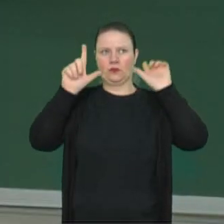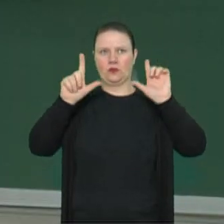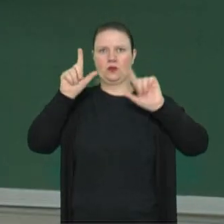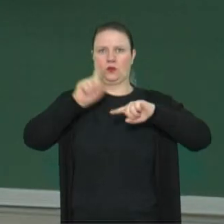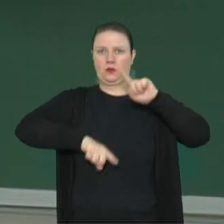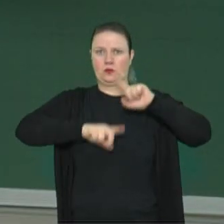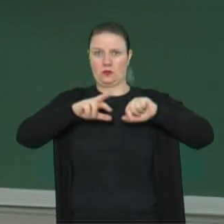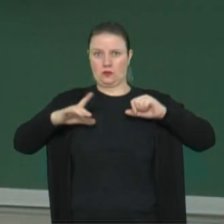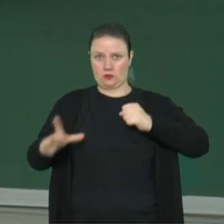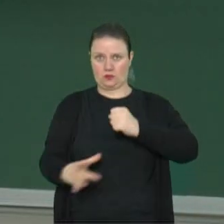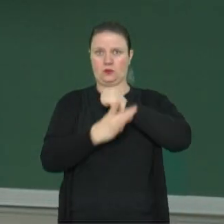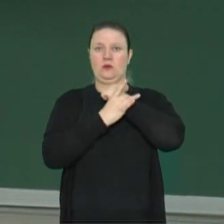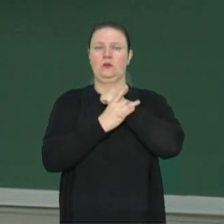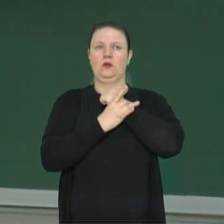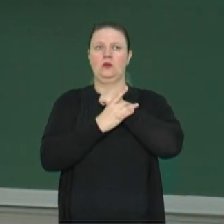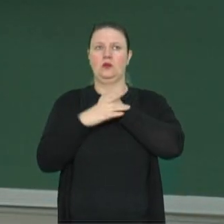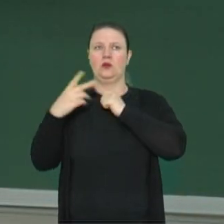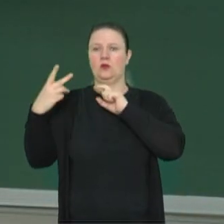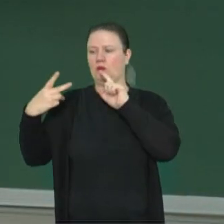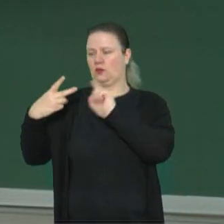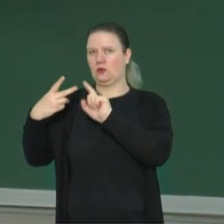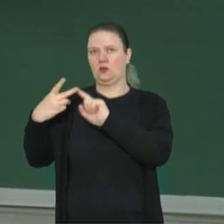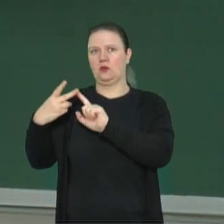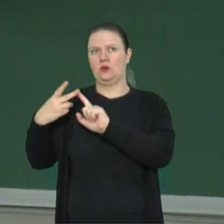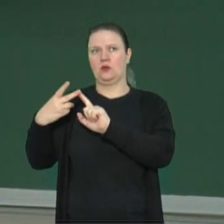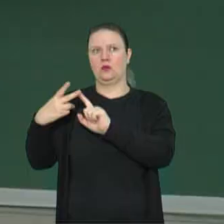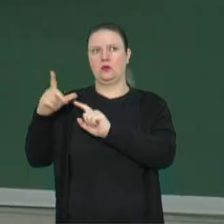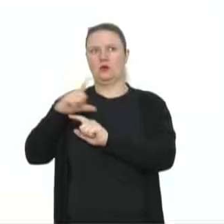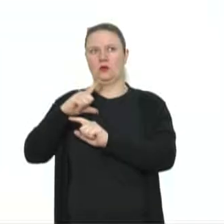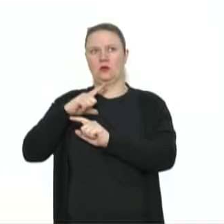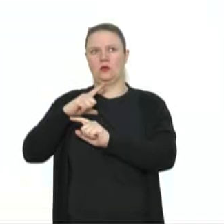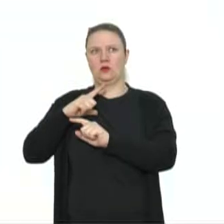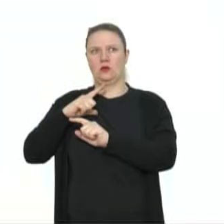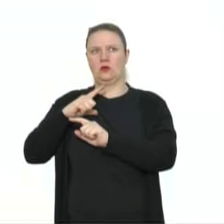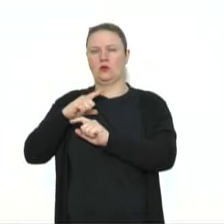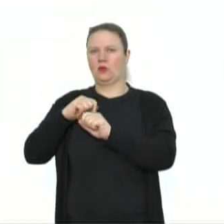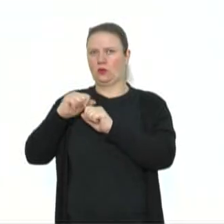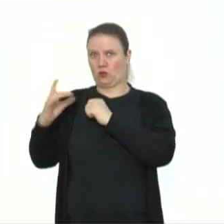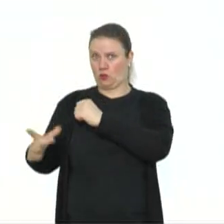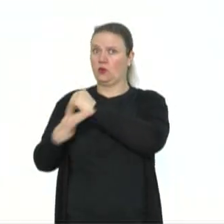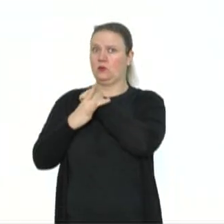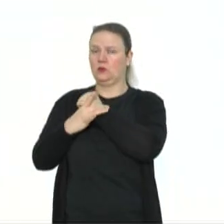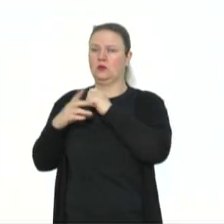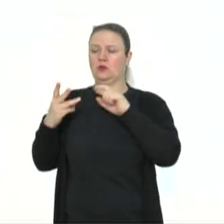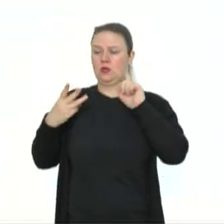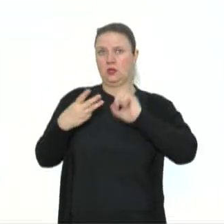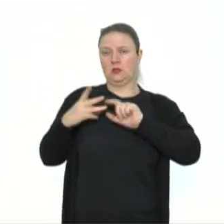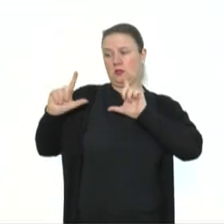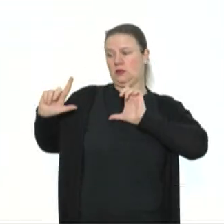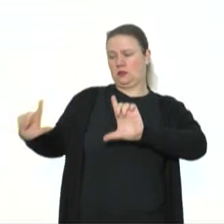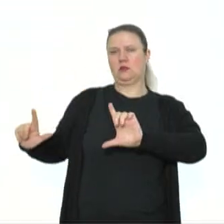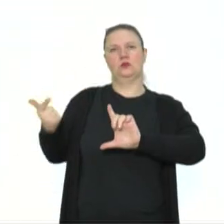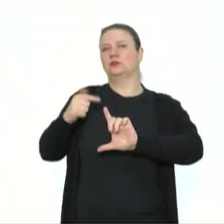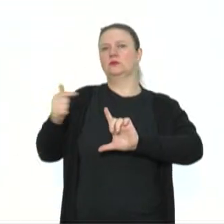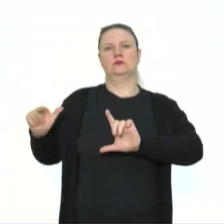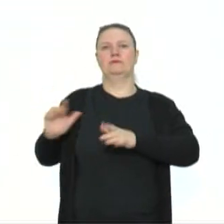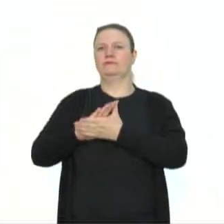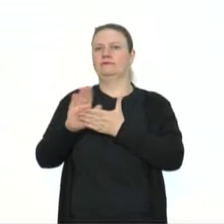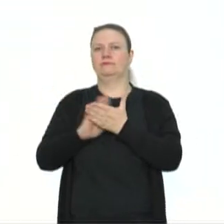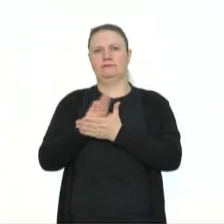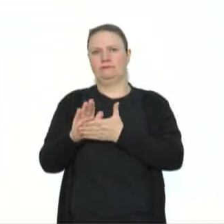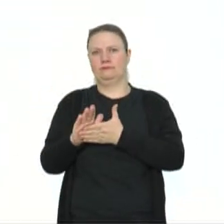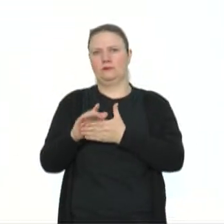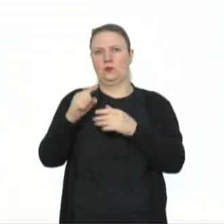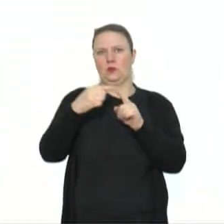de segurança, a outra ali também com equipamento de segurança, e nessa daqui é sem equipamento de segurança algum. Então, temos o solo, a livre e